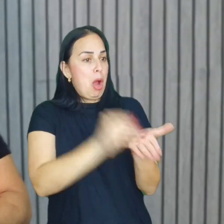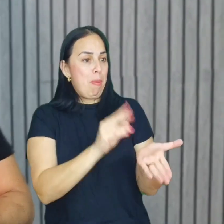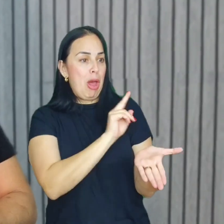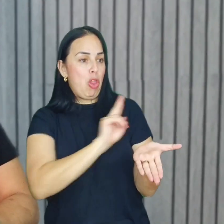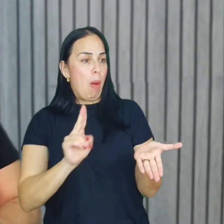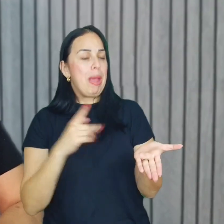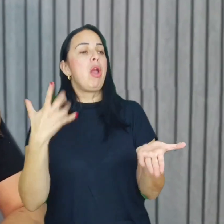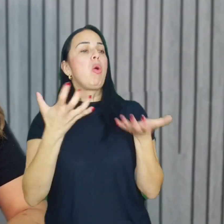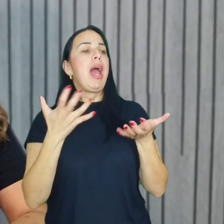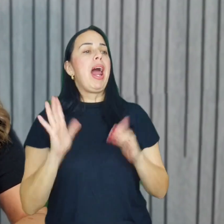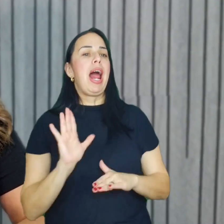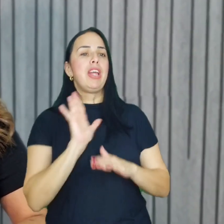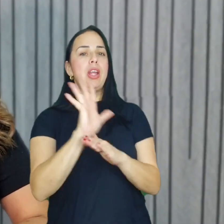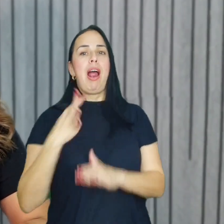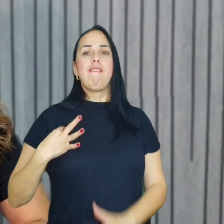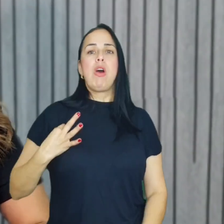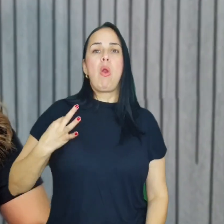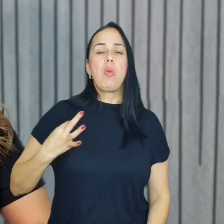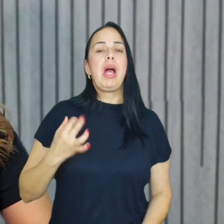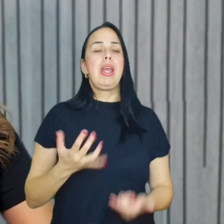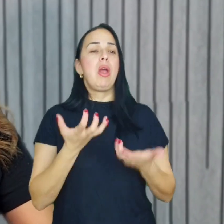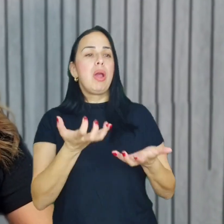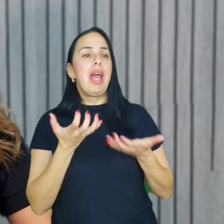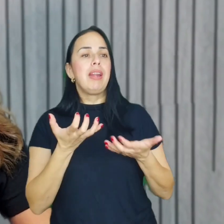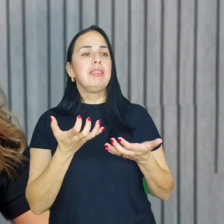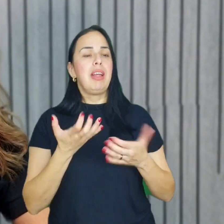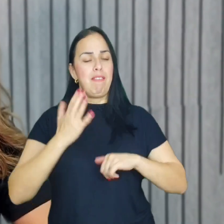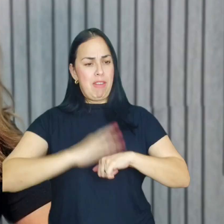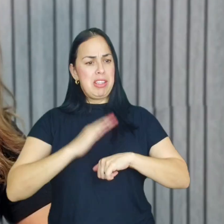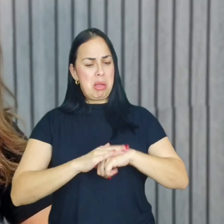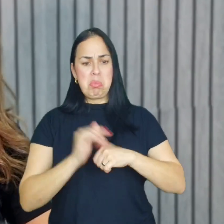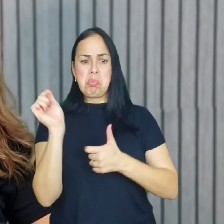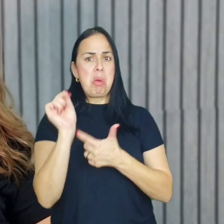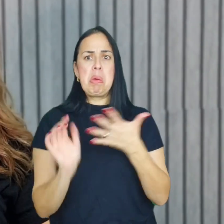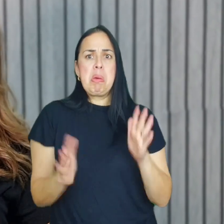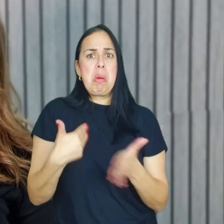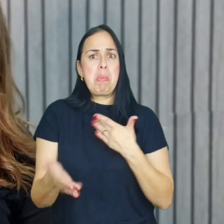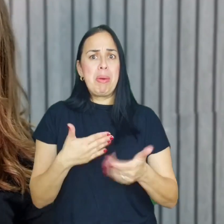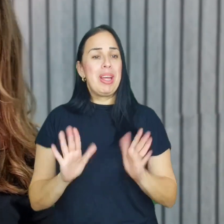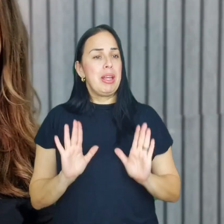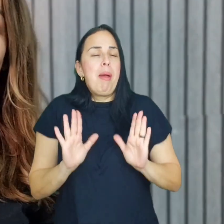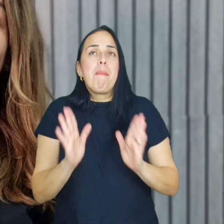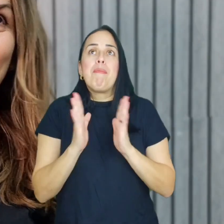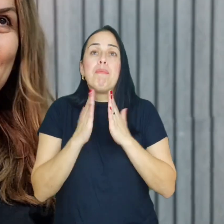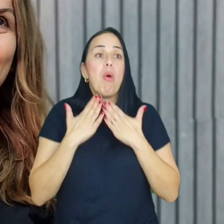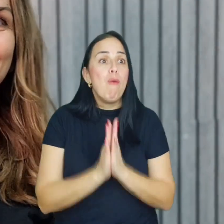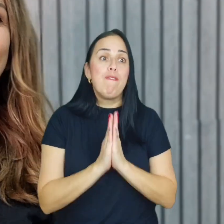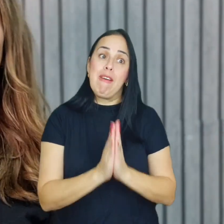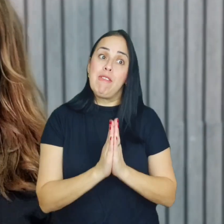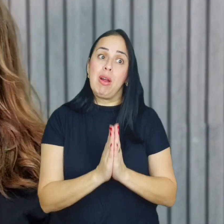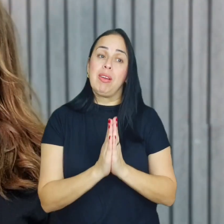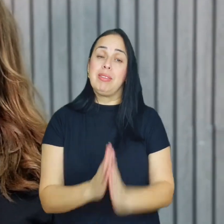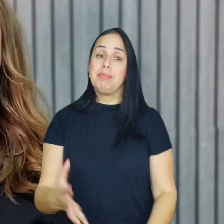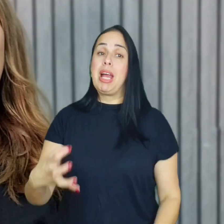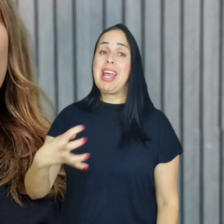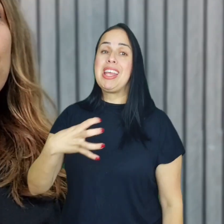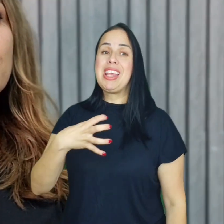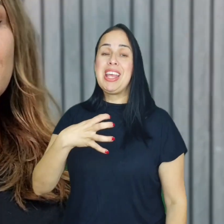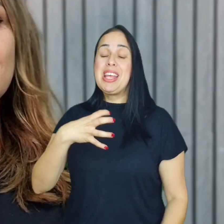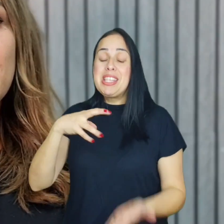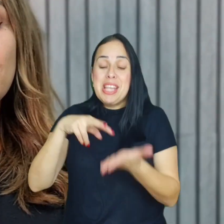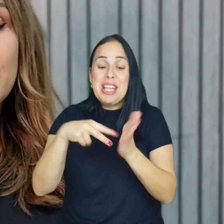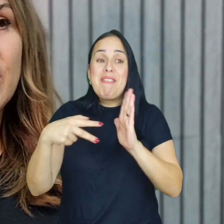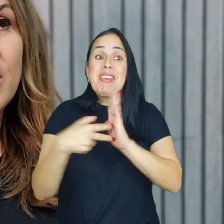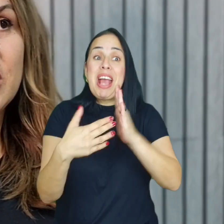coloca aí porque eu quero ajudar, eu quero ser voluntária, eu quero fazer alguma coisa aqui, pelo amor de Deus, porque